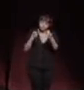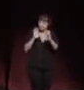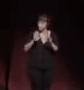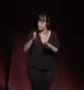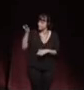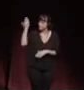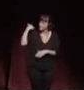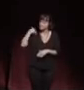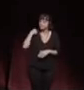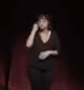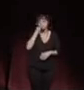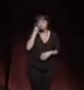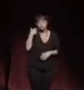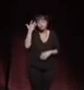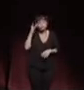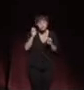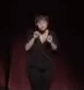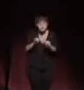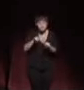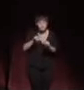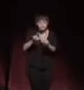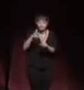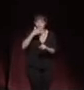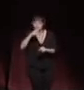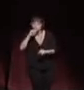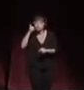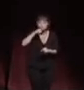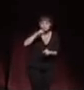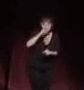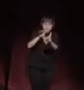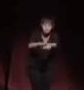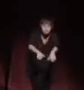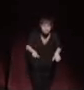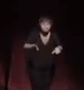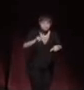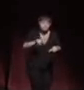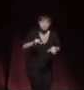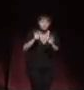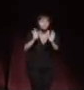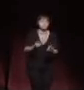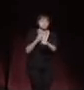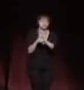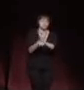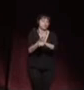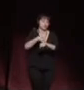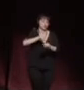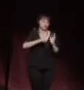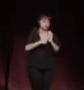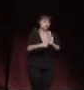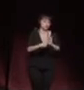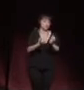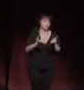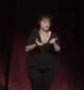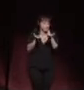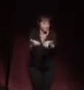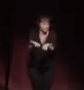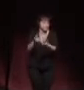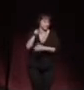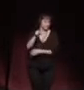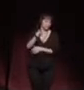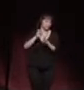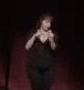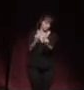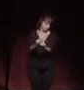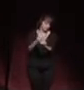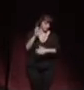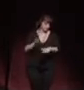de que esse destinatário, pai, mãe de uma criança pequena, esteja à procura disso que nós estamos oferecendo. Eu penso que